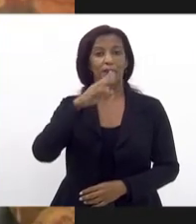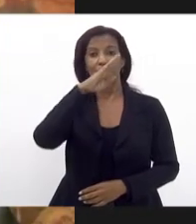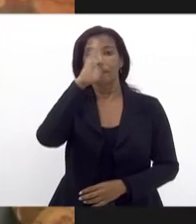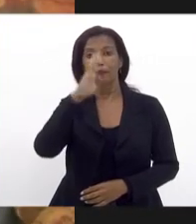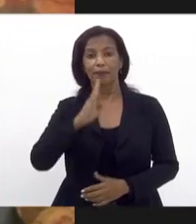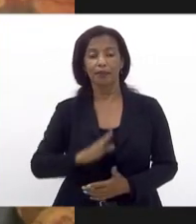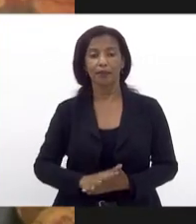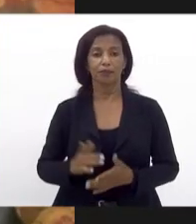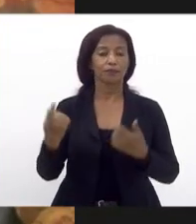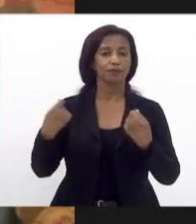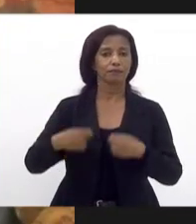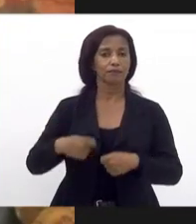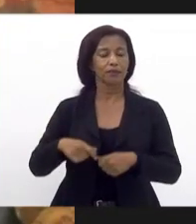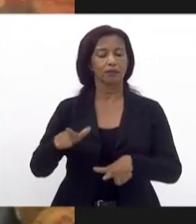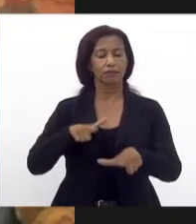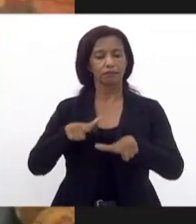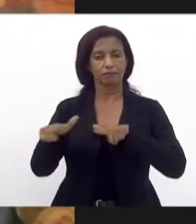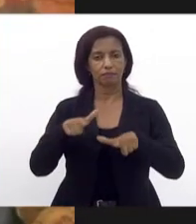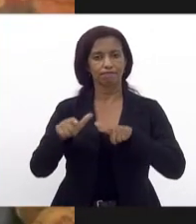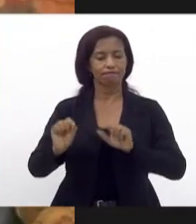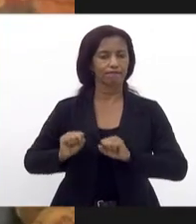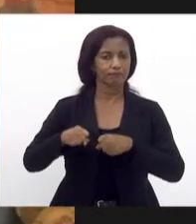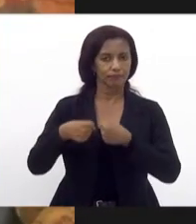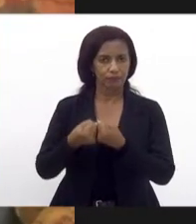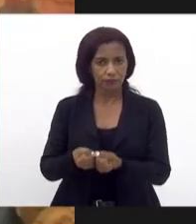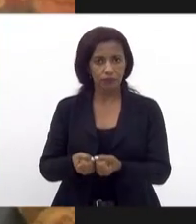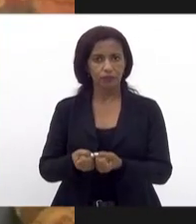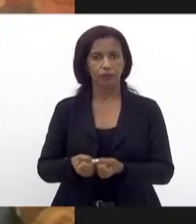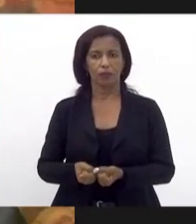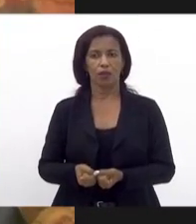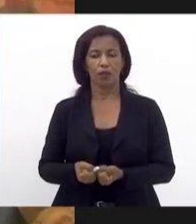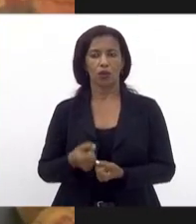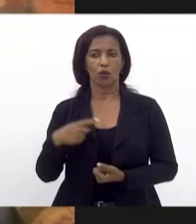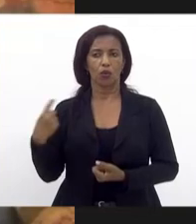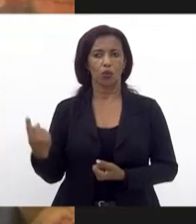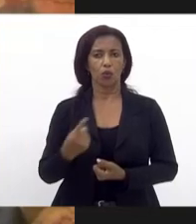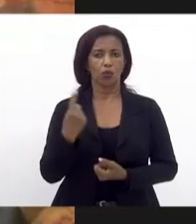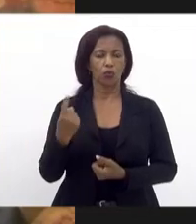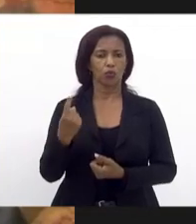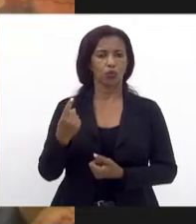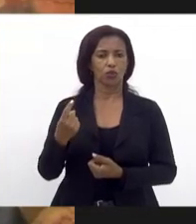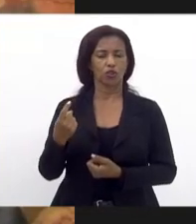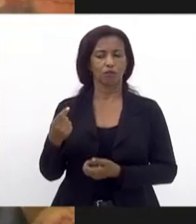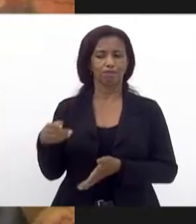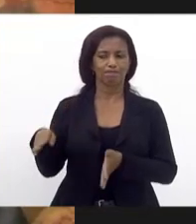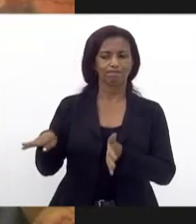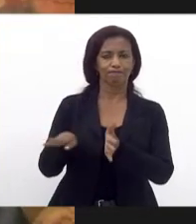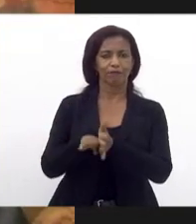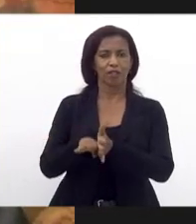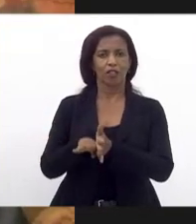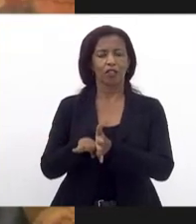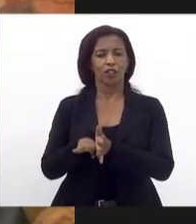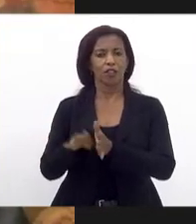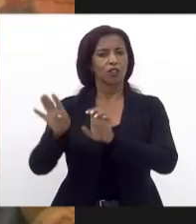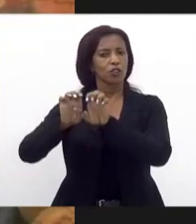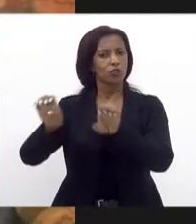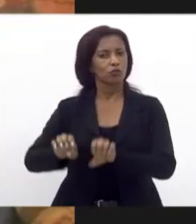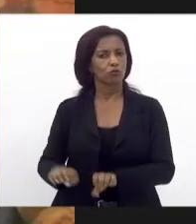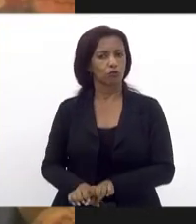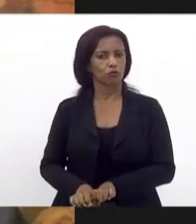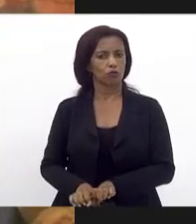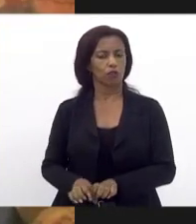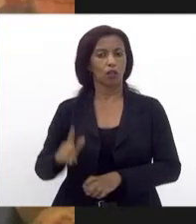Brasil, precisam trabalhar fortemente com suas infraestruturas aeroportuárias. Não tem como.